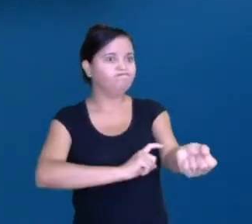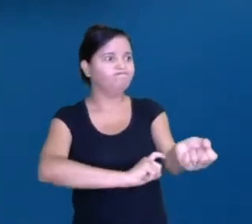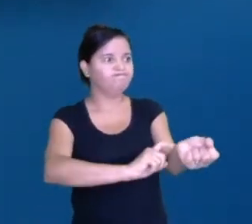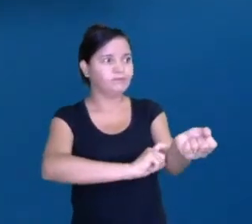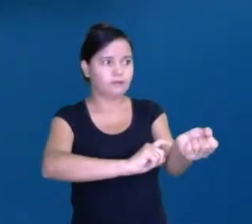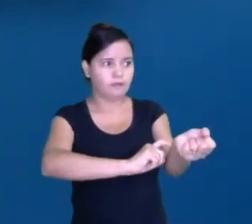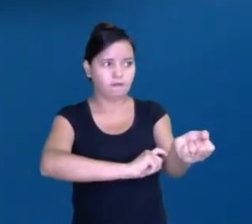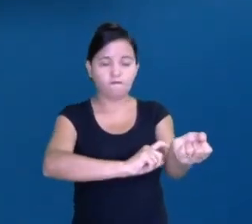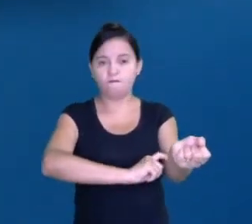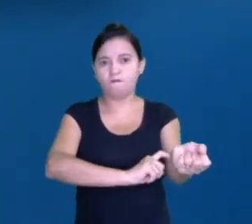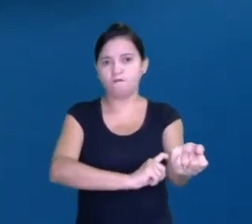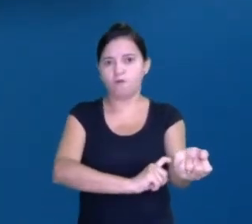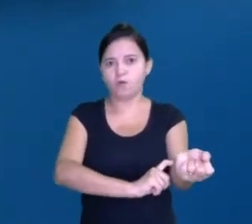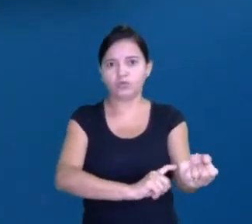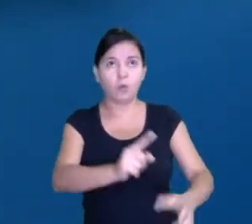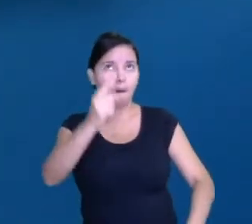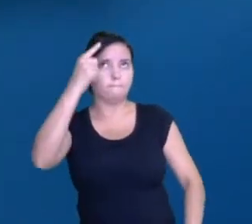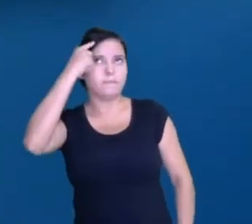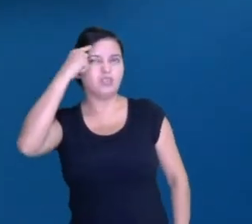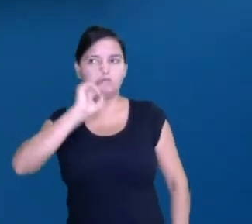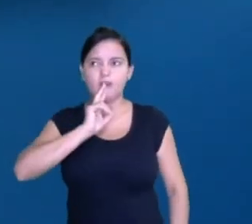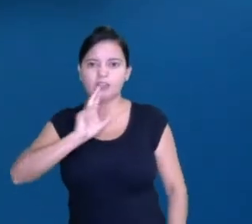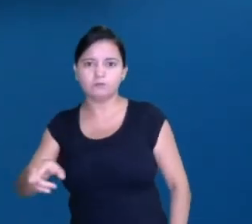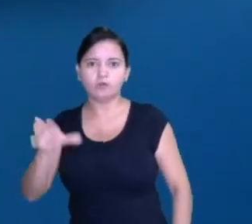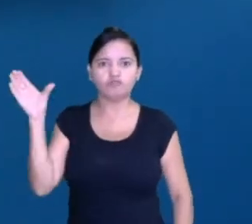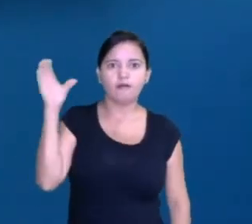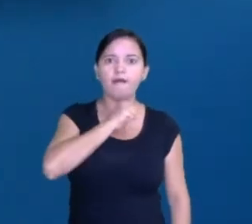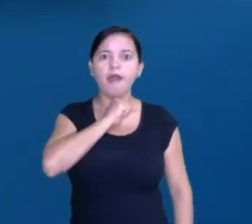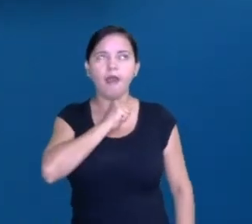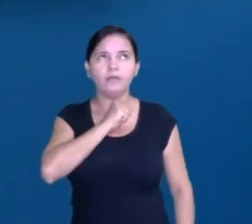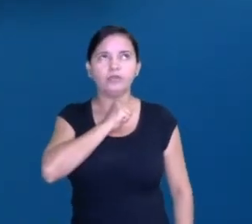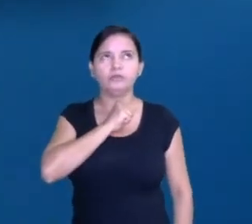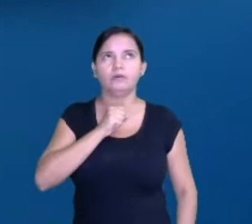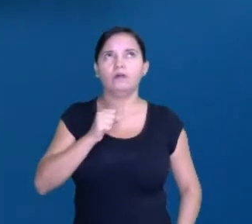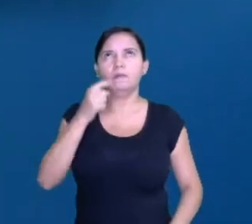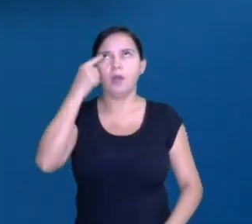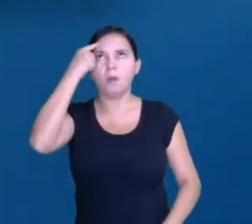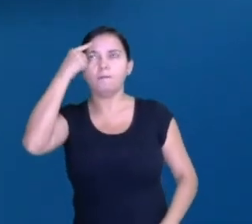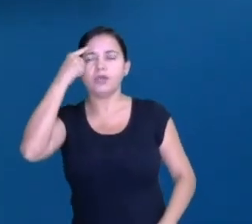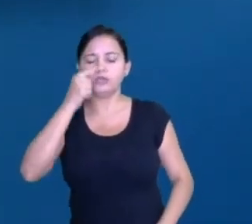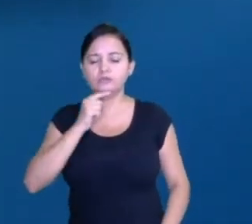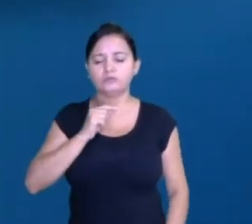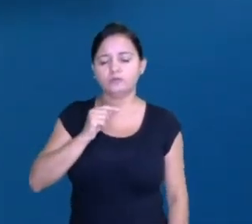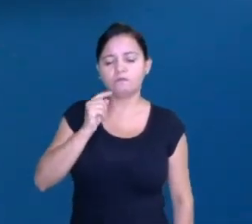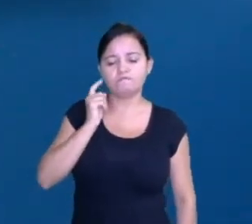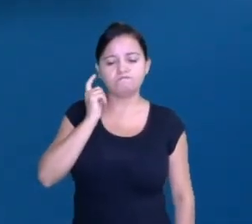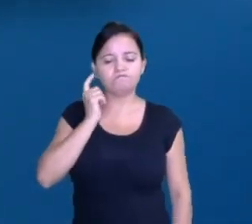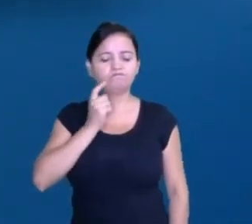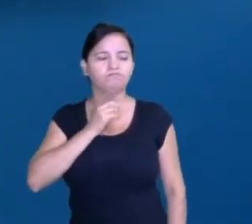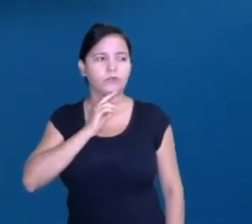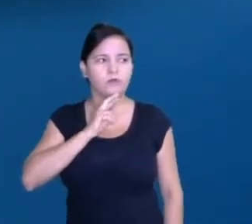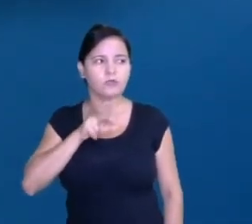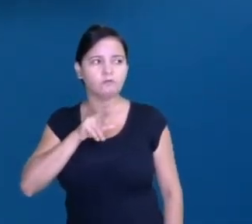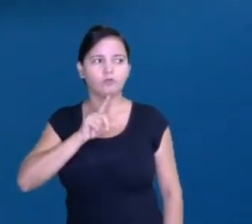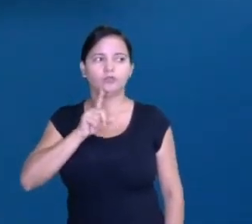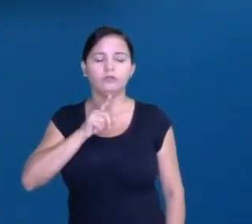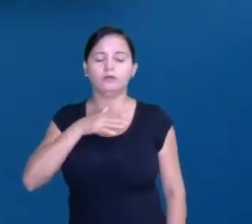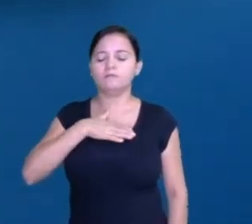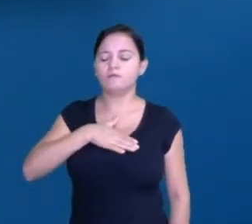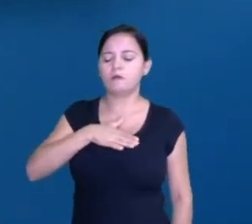dinâmica, eu penso logo no sistema nervoso. Mas quando eu penso numa resposta que ela é mais lenta e que também vai ser muito mais